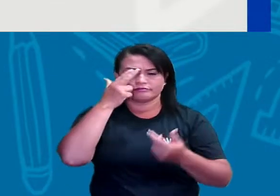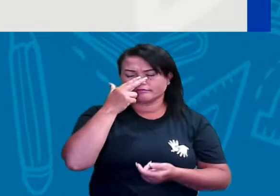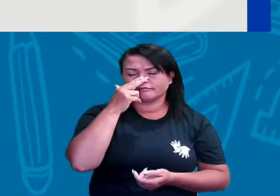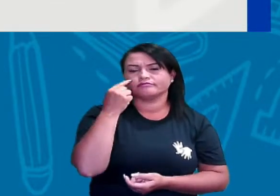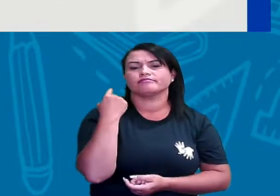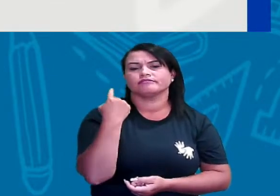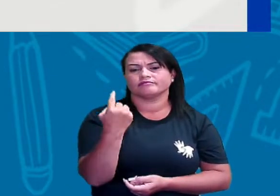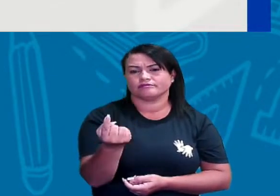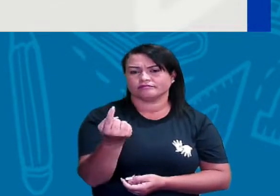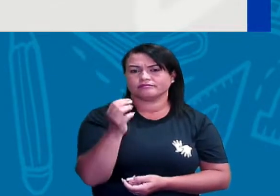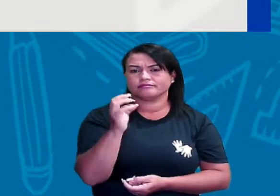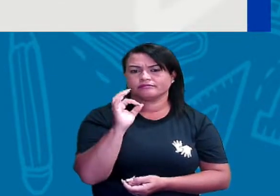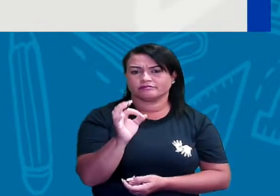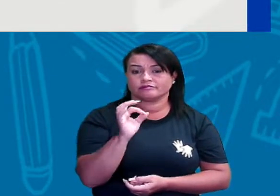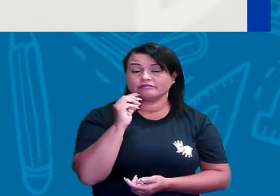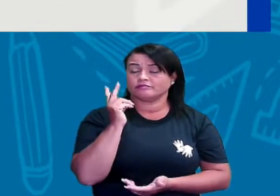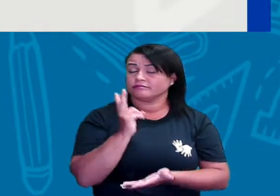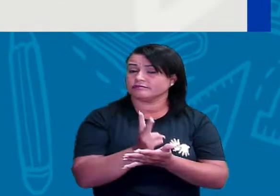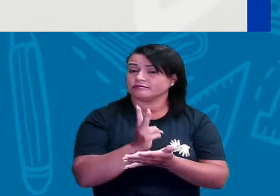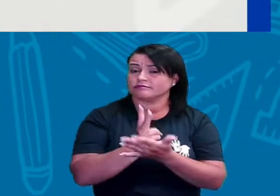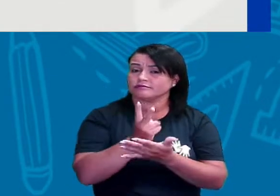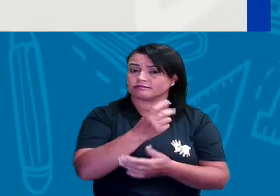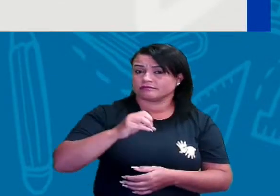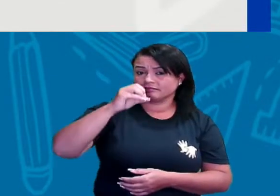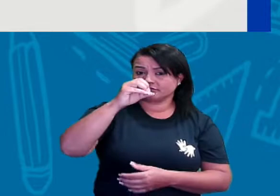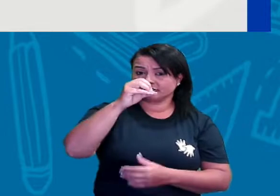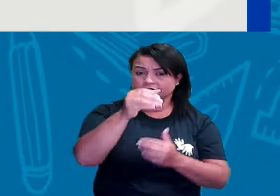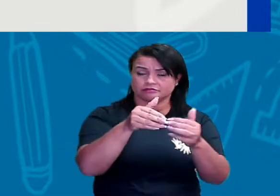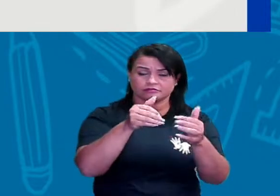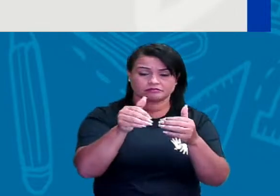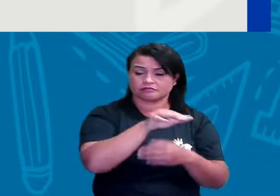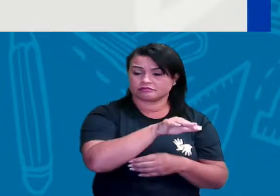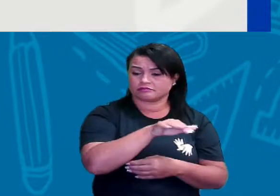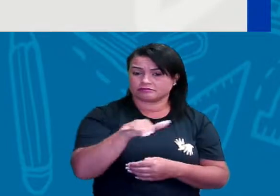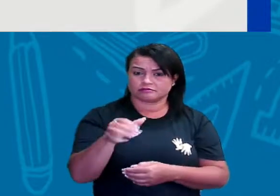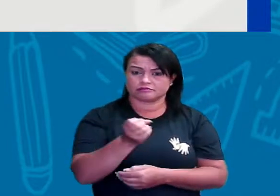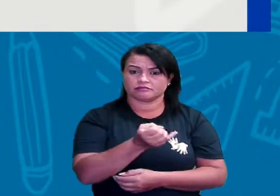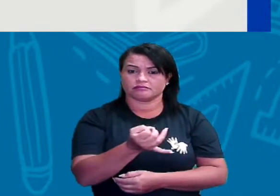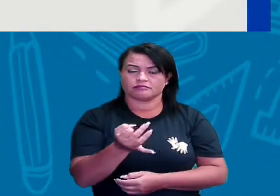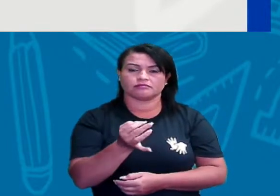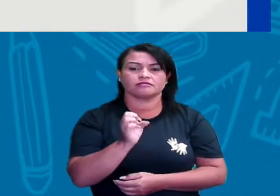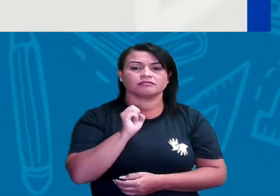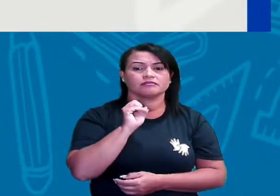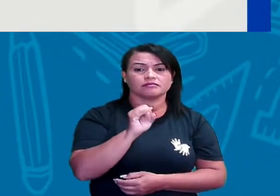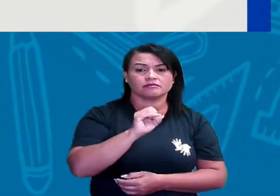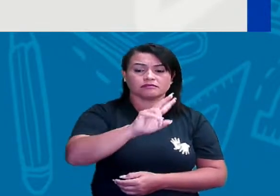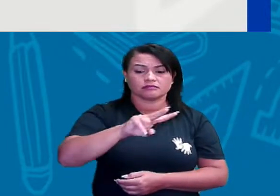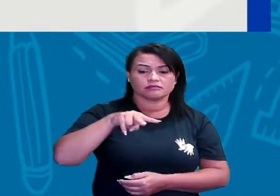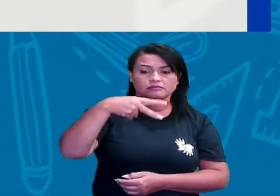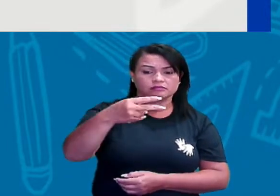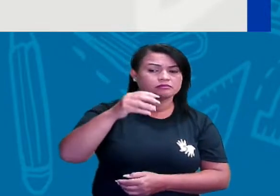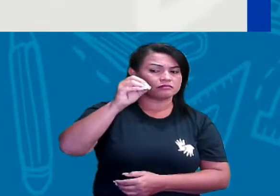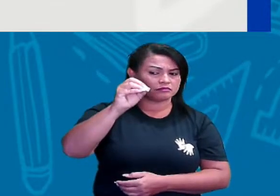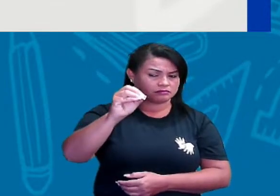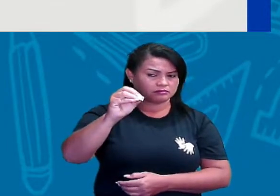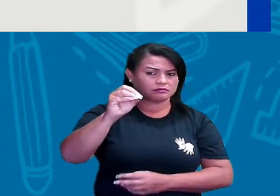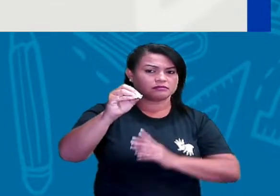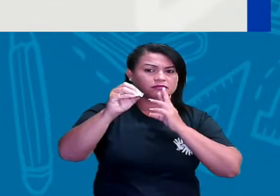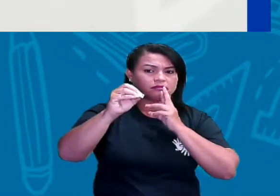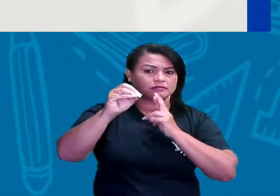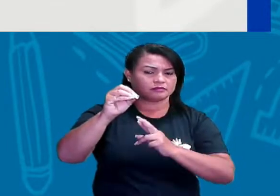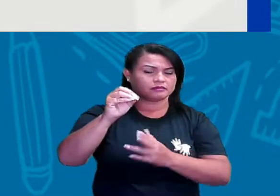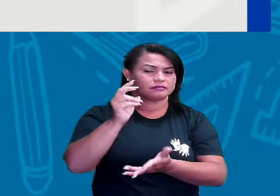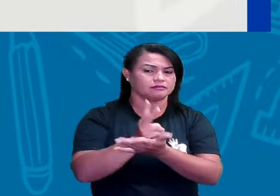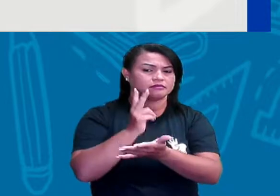igual a quanto? A 1. Tá certo? Não importa o valor, ok? Se o expoente for zero, o